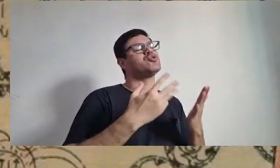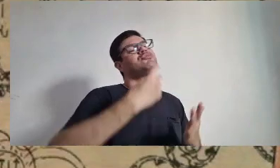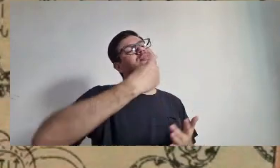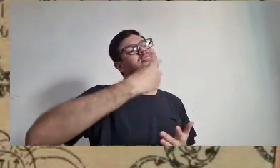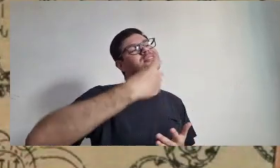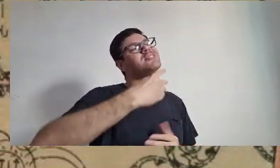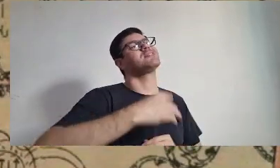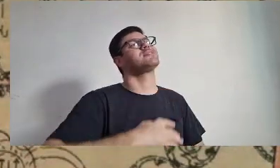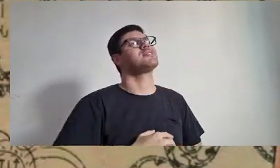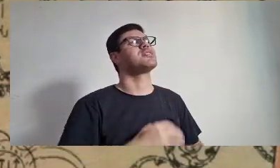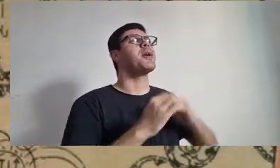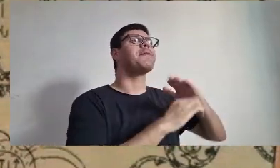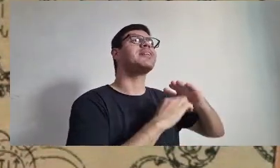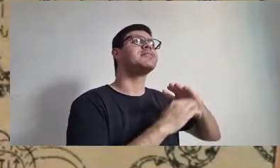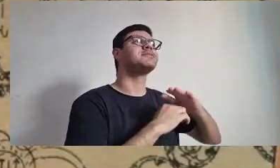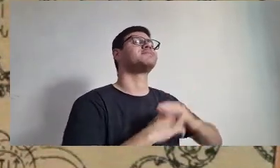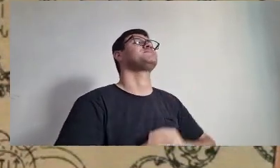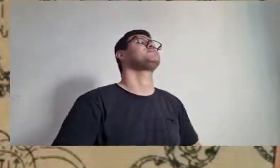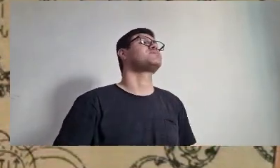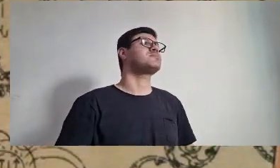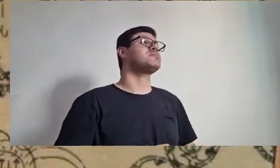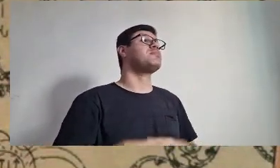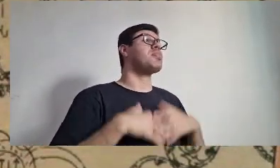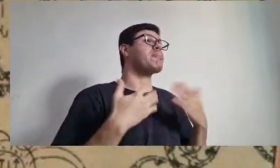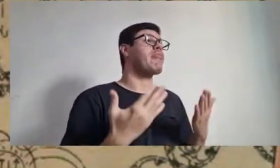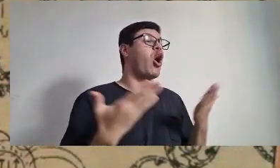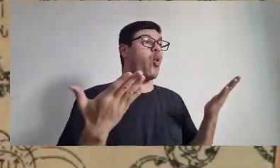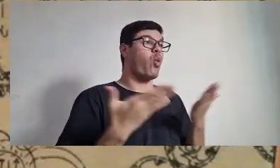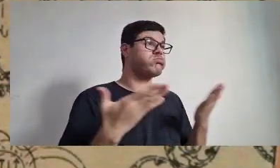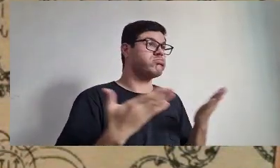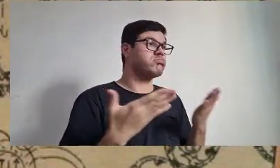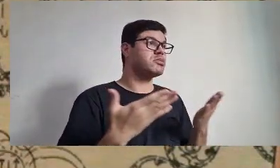E atualmente nós temos, sim,